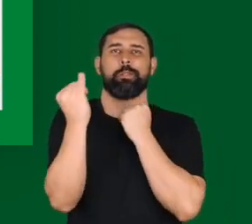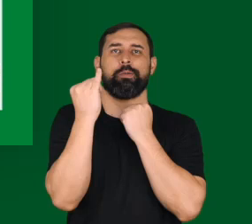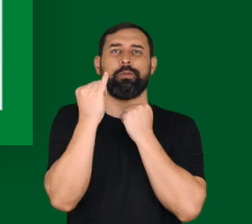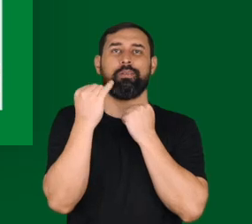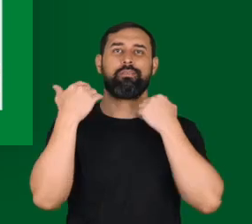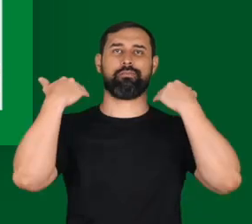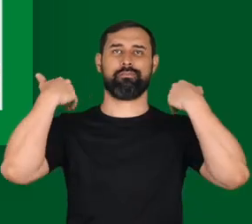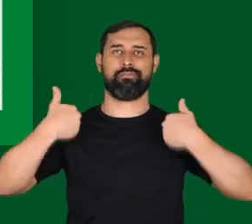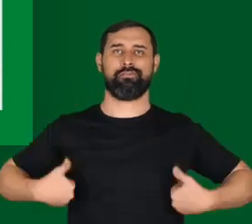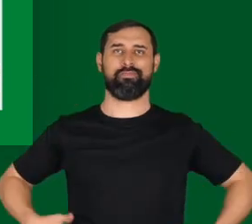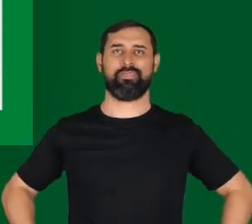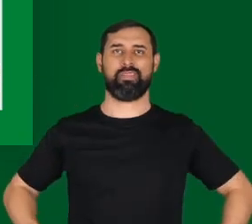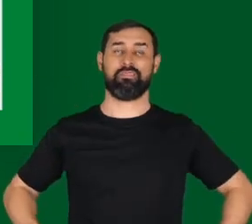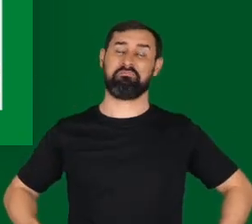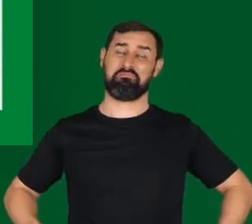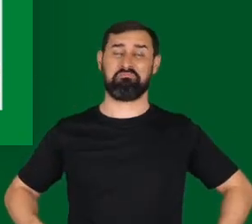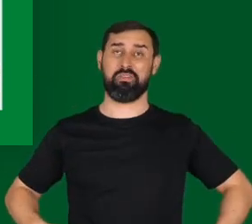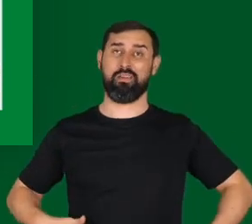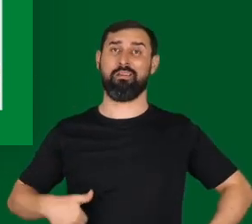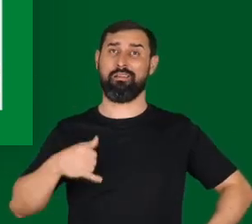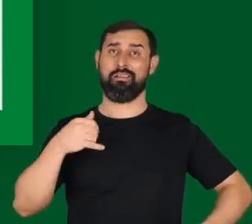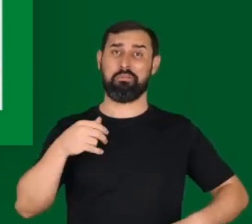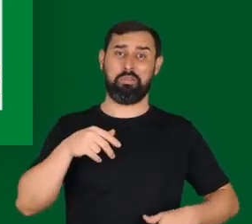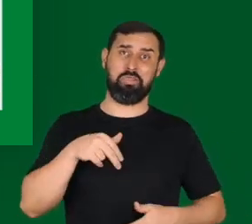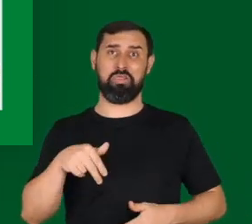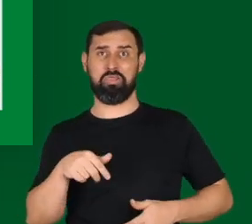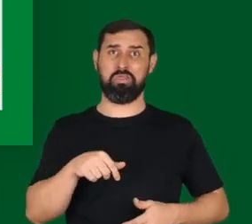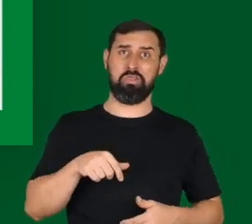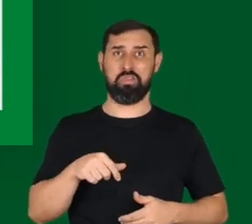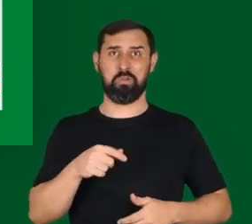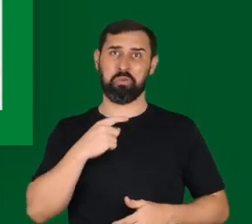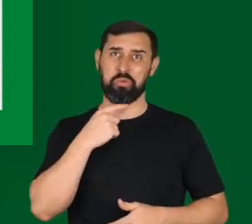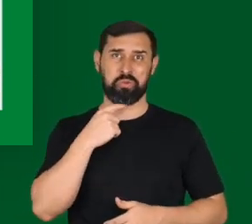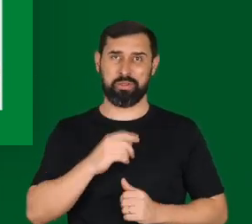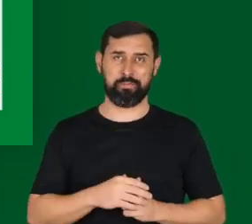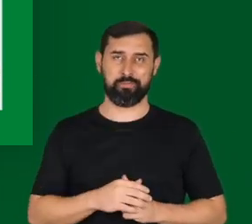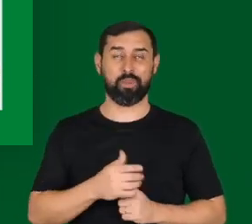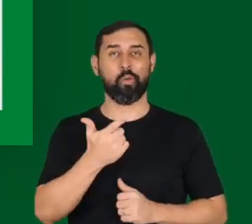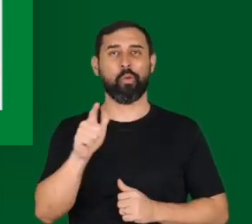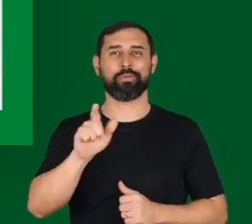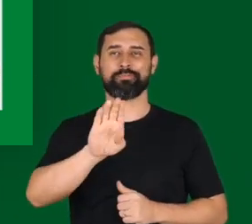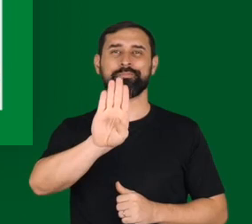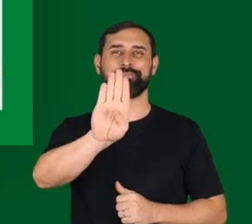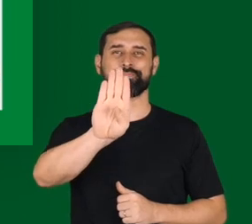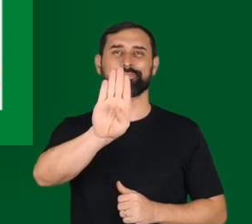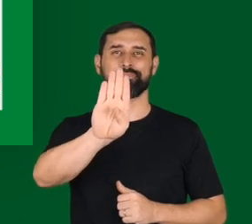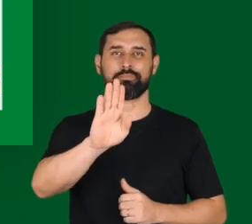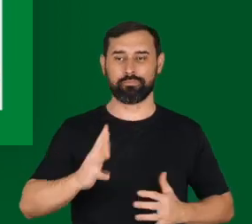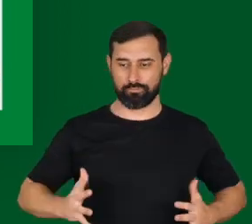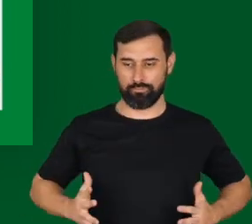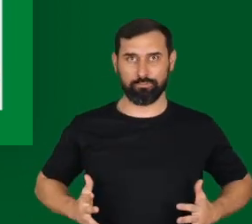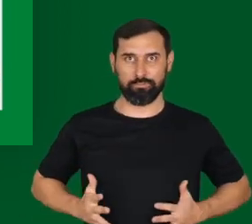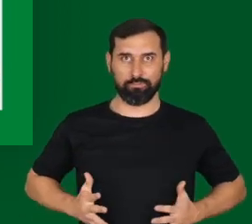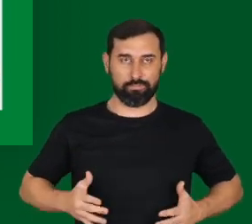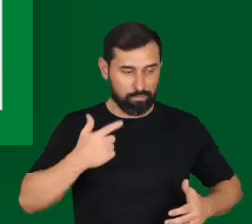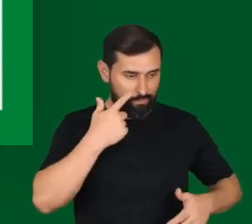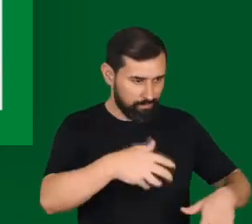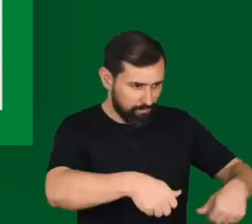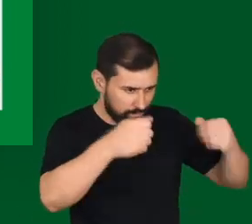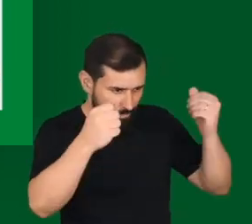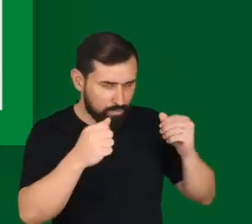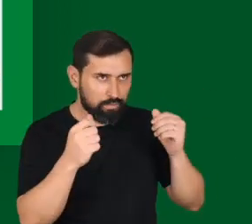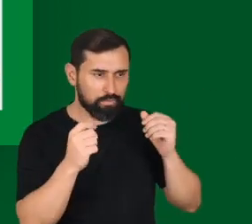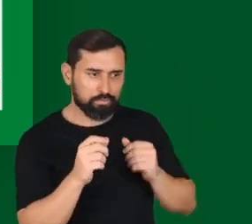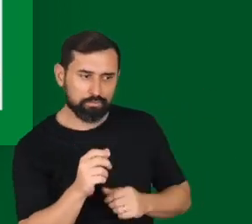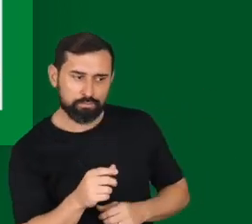restrição do movimento da coluna. O B, observar o tórax, expor esse tórax, lembra? Inspeção, palpação,